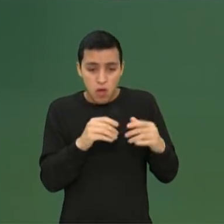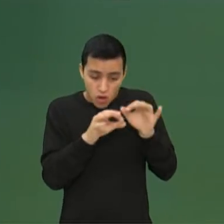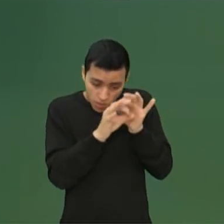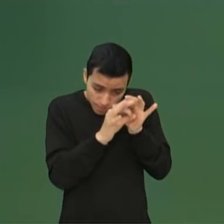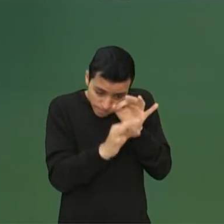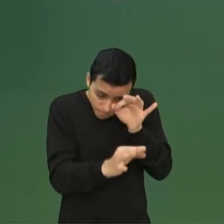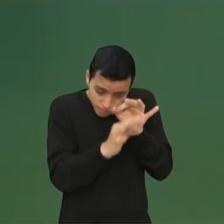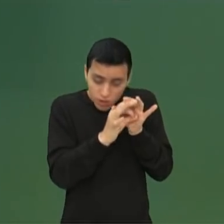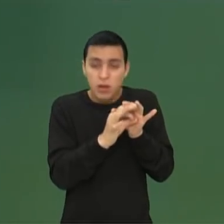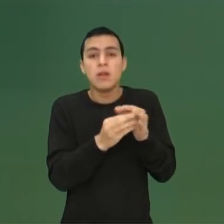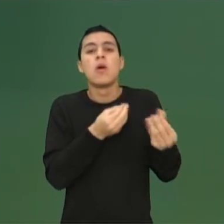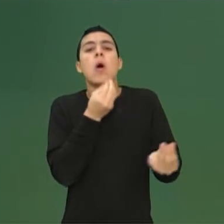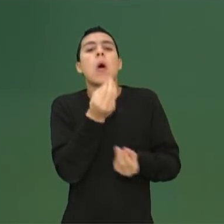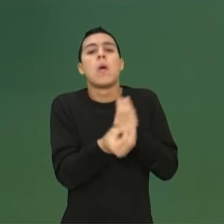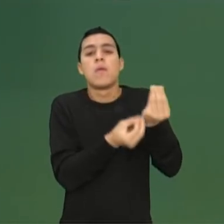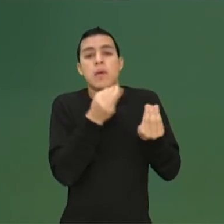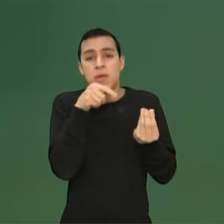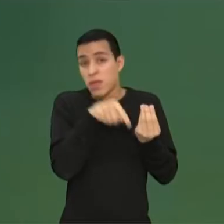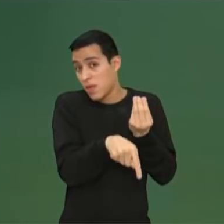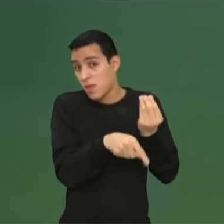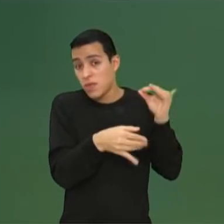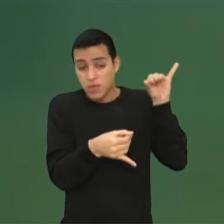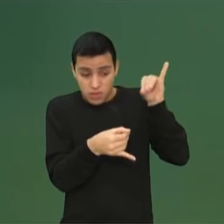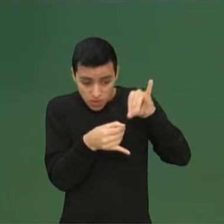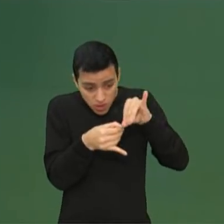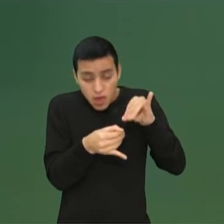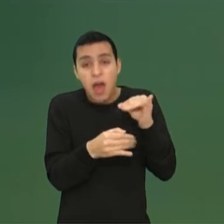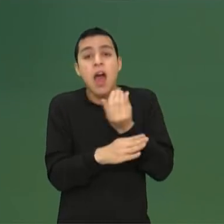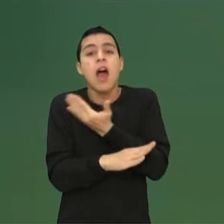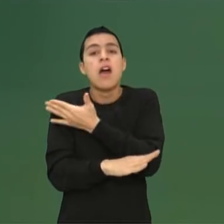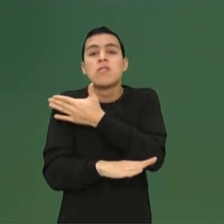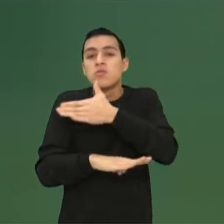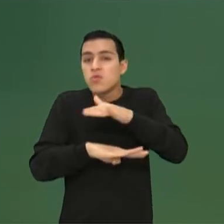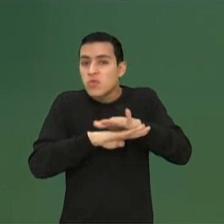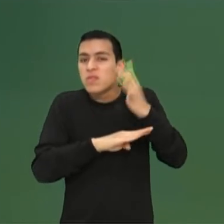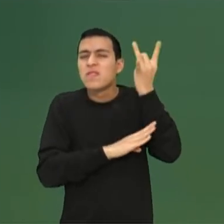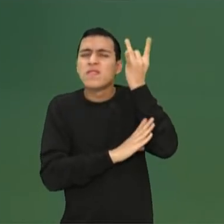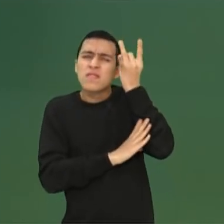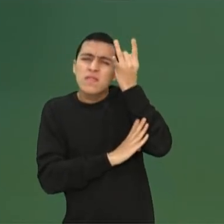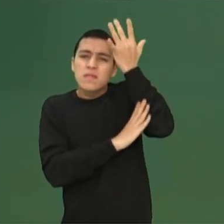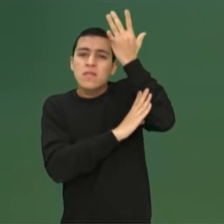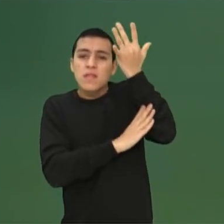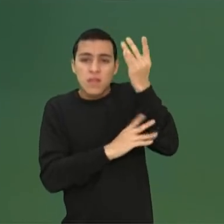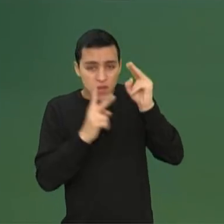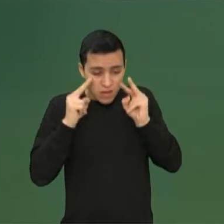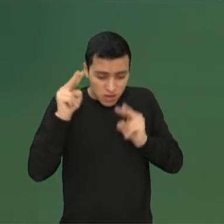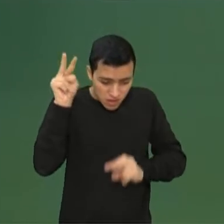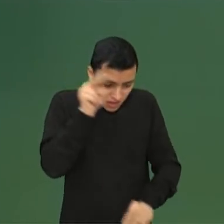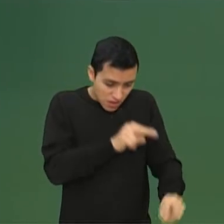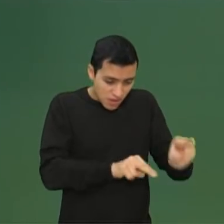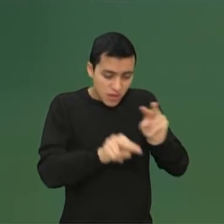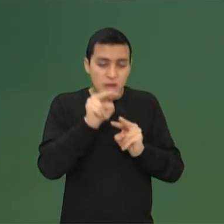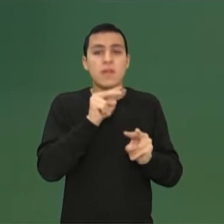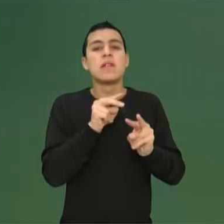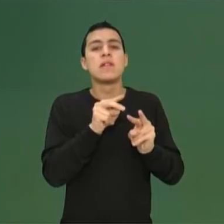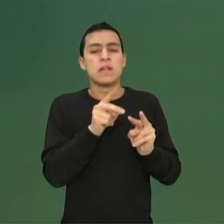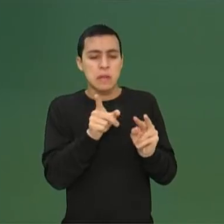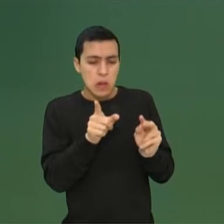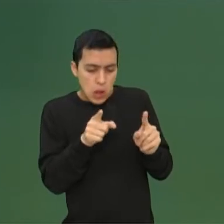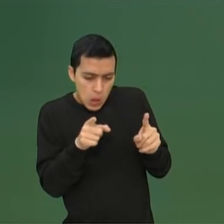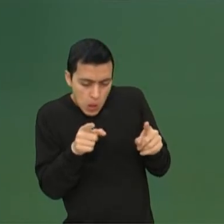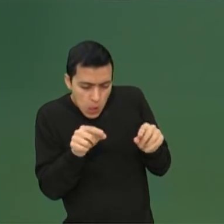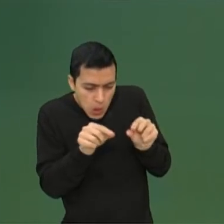a lente objetiva? Então, ele é um instrumento que vai o quê? Facilitar a visualização de